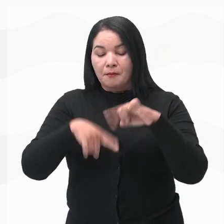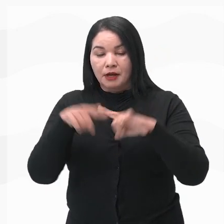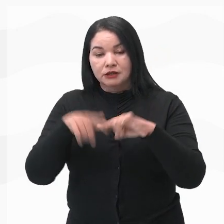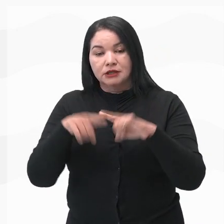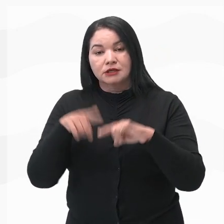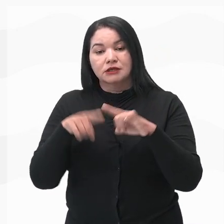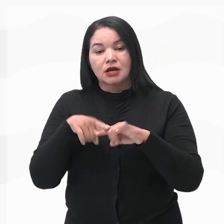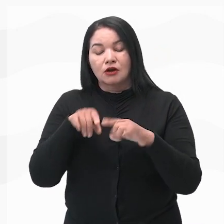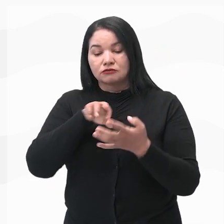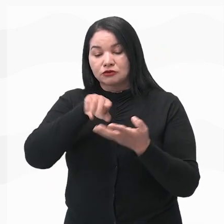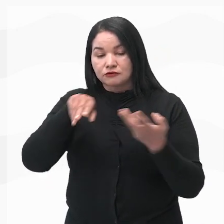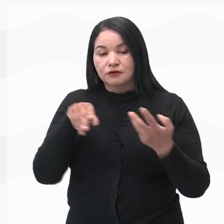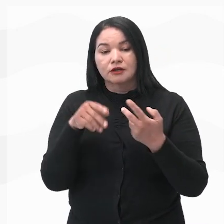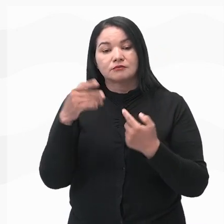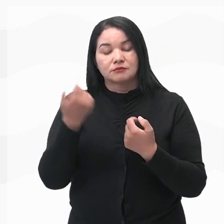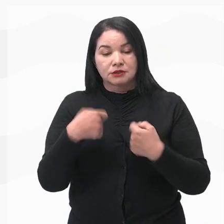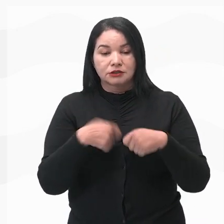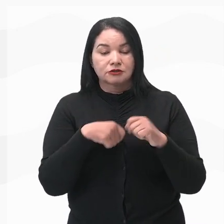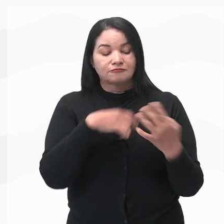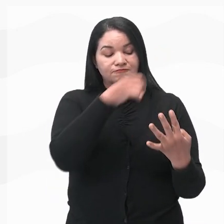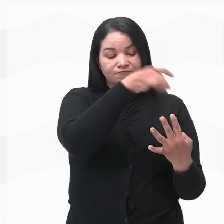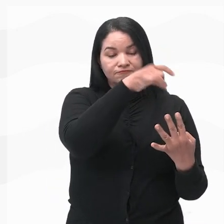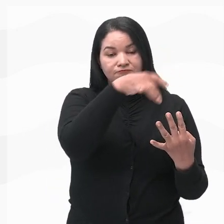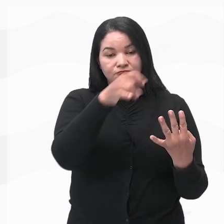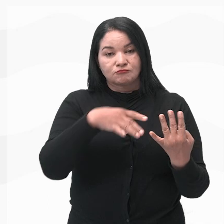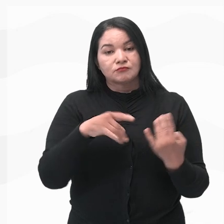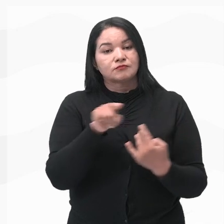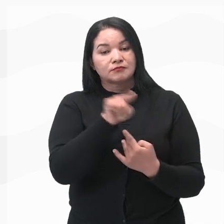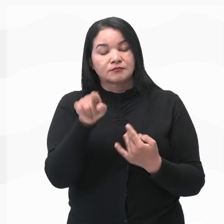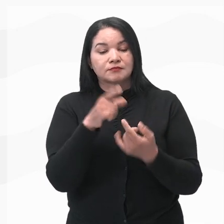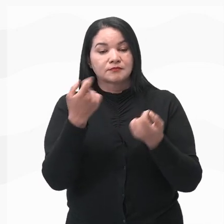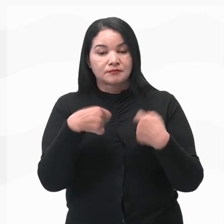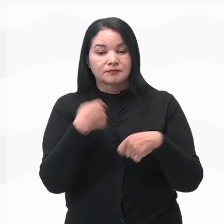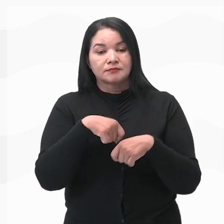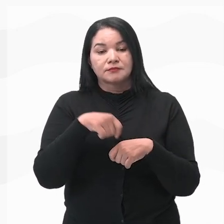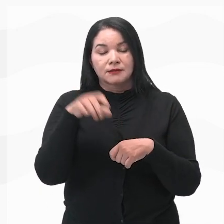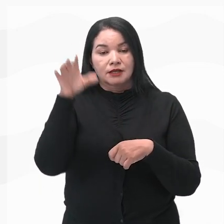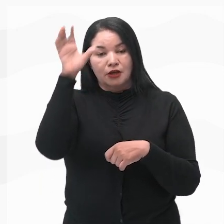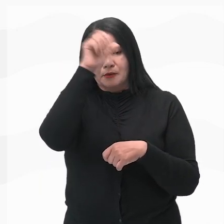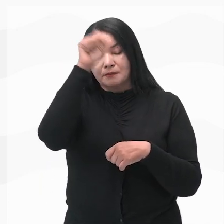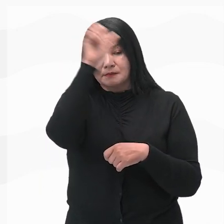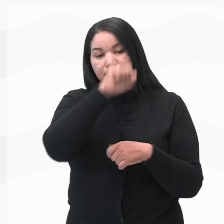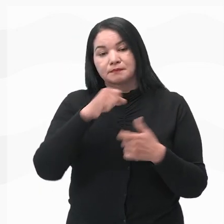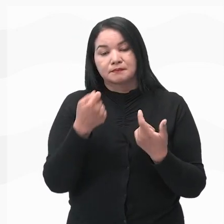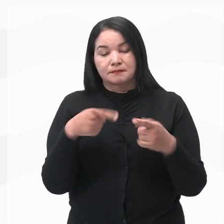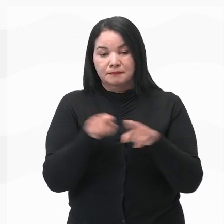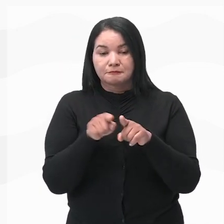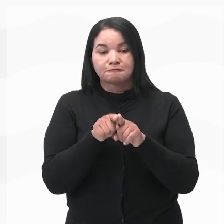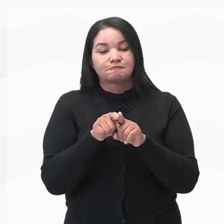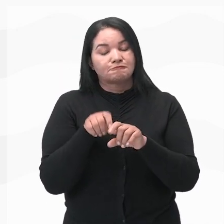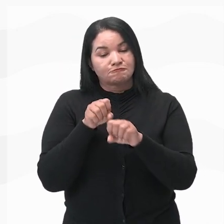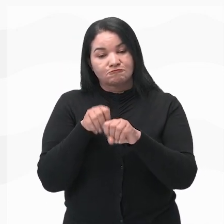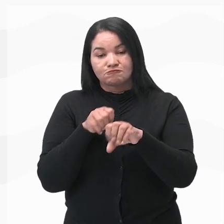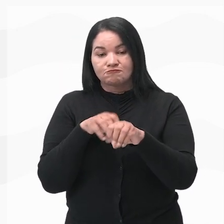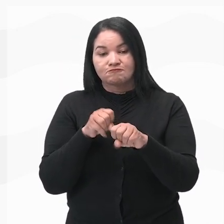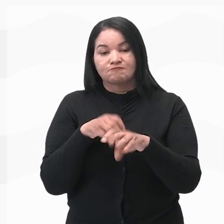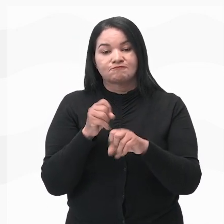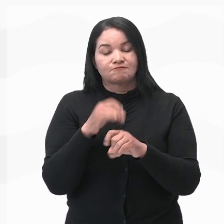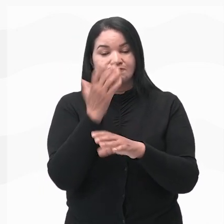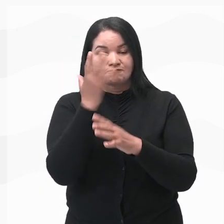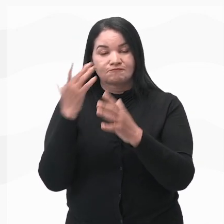material, né? E isso tudo encaixa-se diante da educação ambiental. Então, a sociedade como um